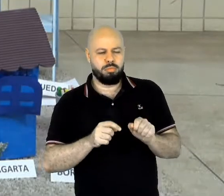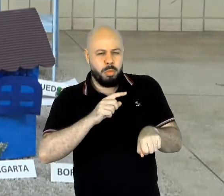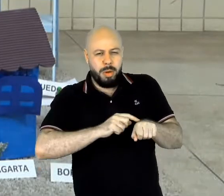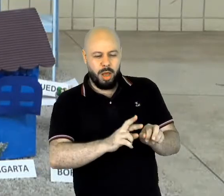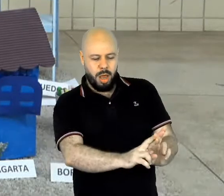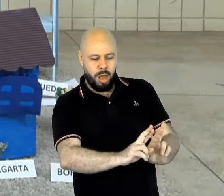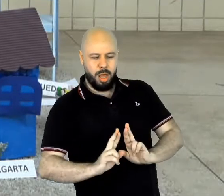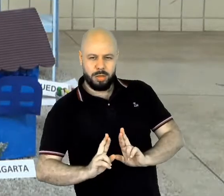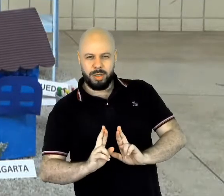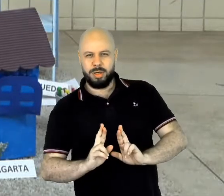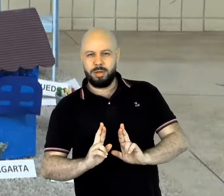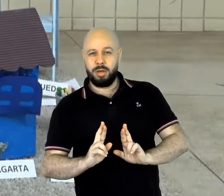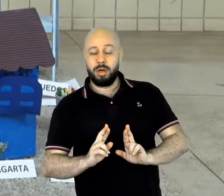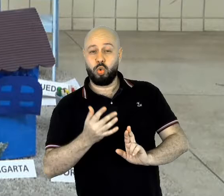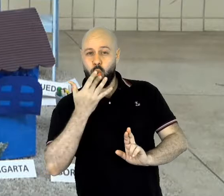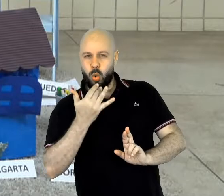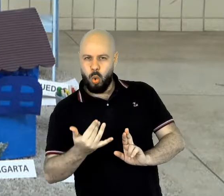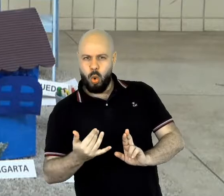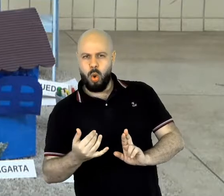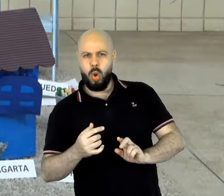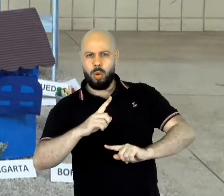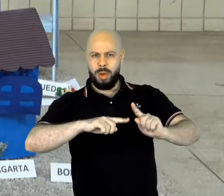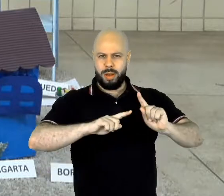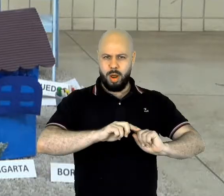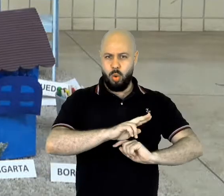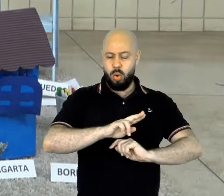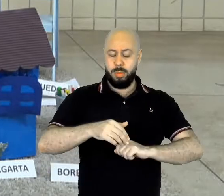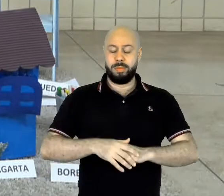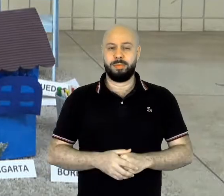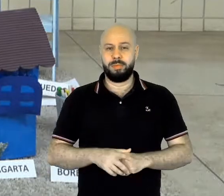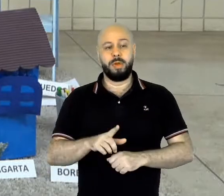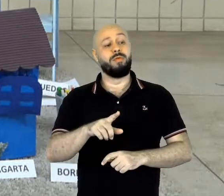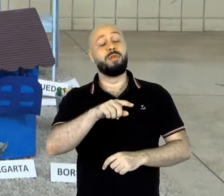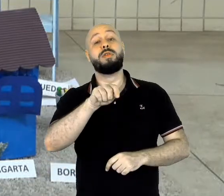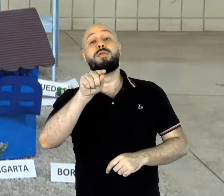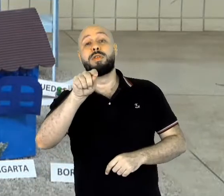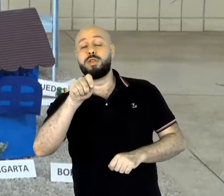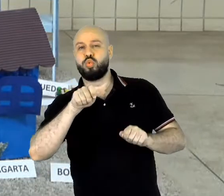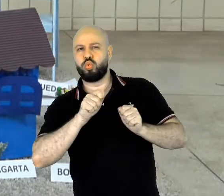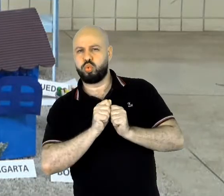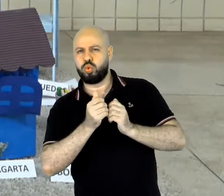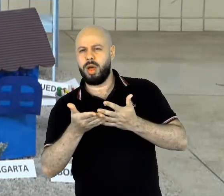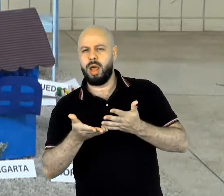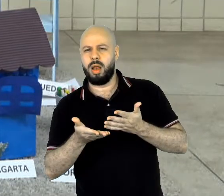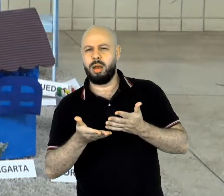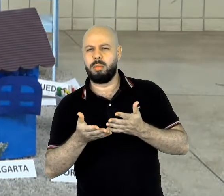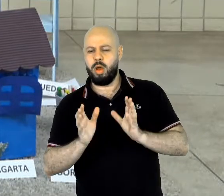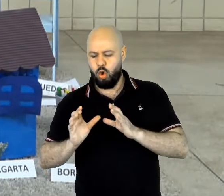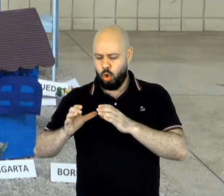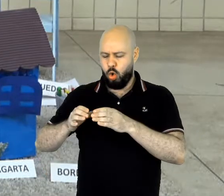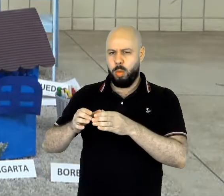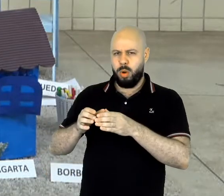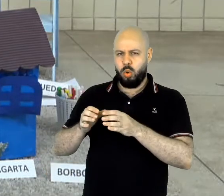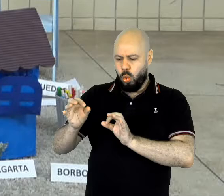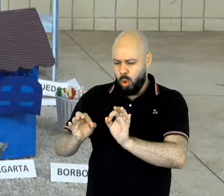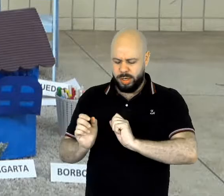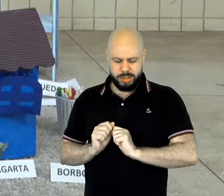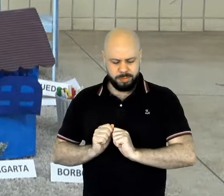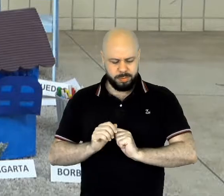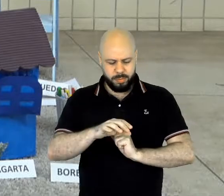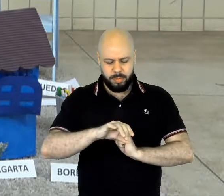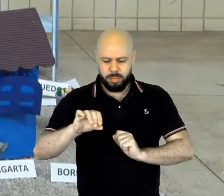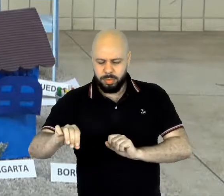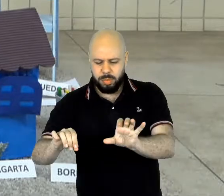nome do objeto e a cor, é bem interessante que você, juntamente com a sua criança, forme pequenos grupos com esses objetos que você